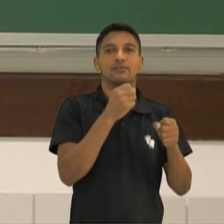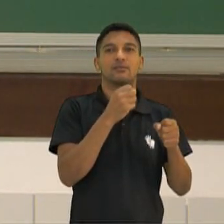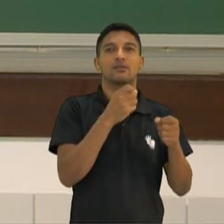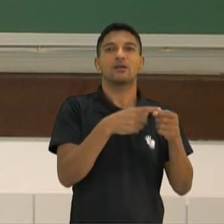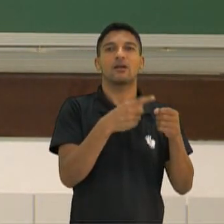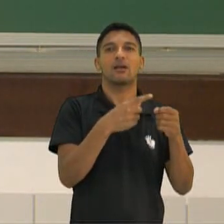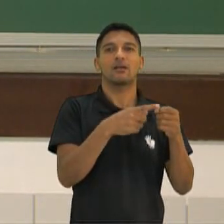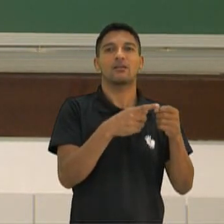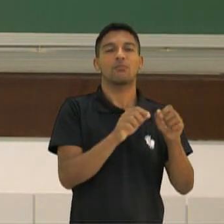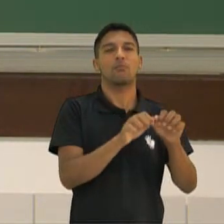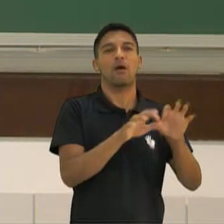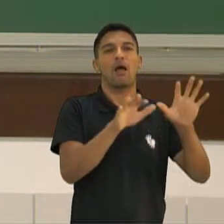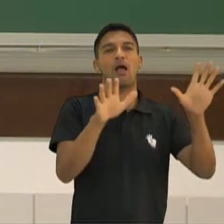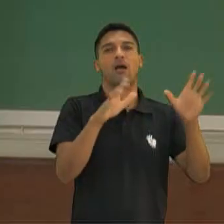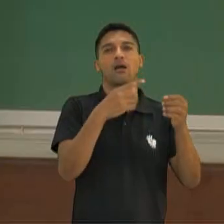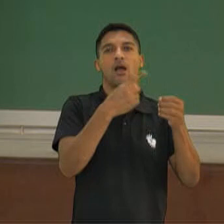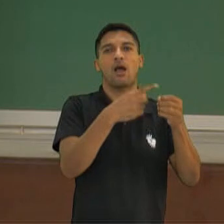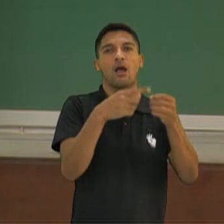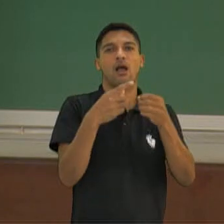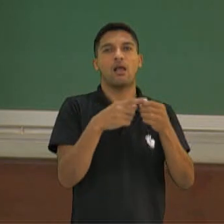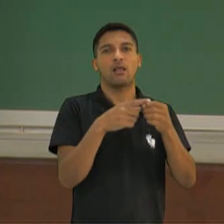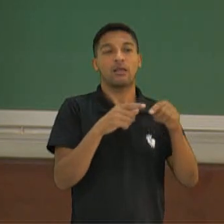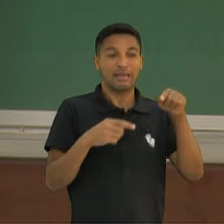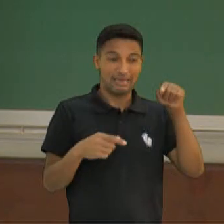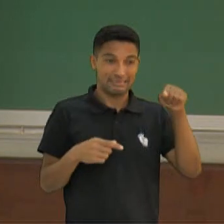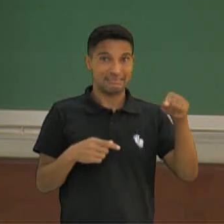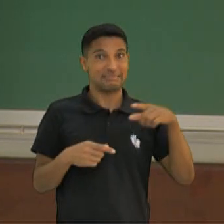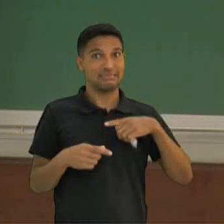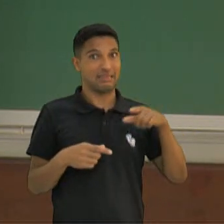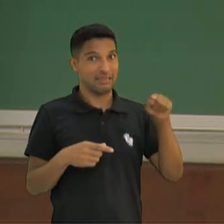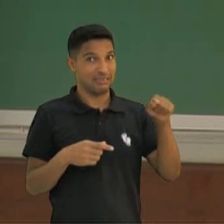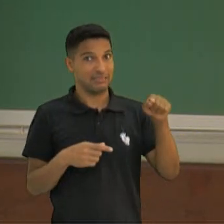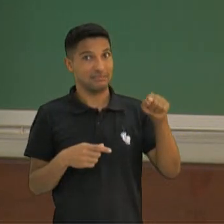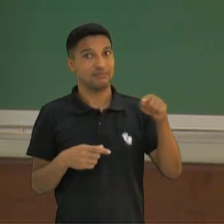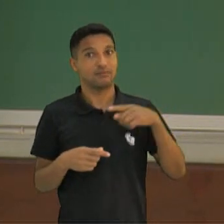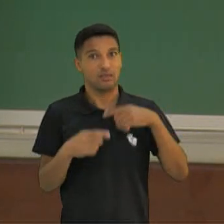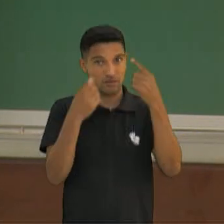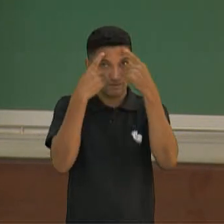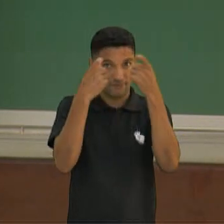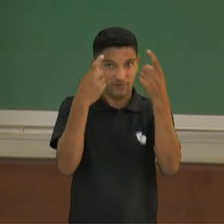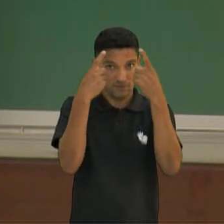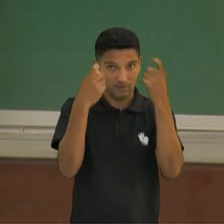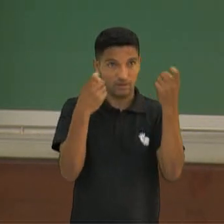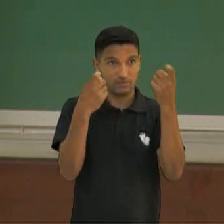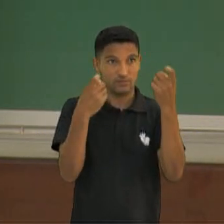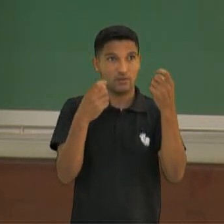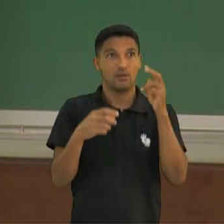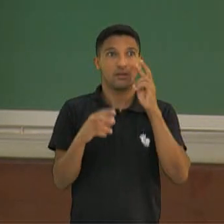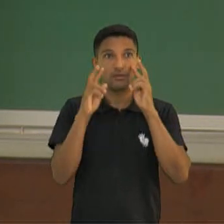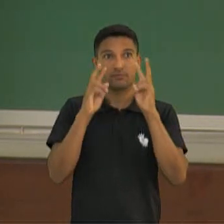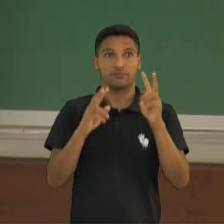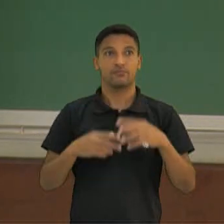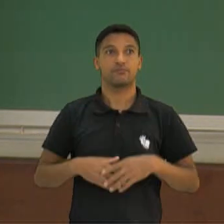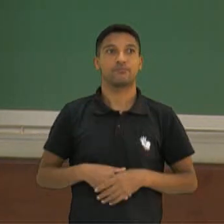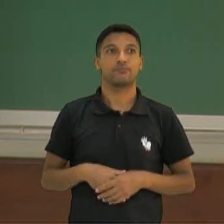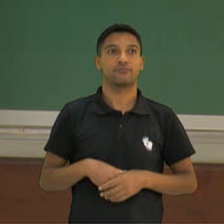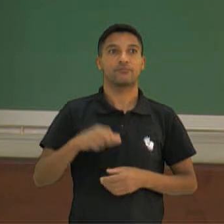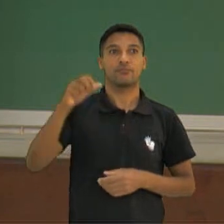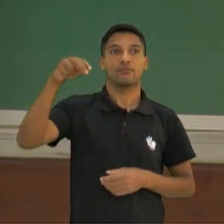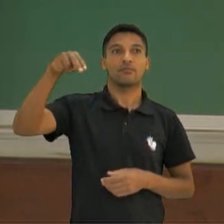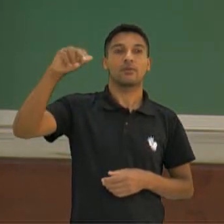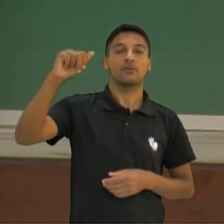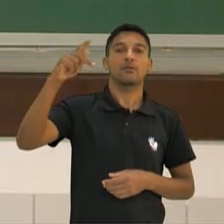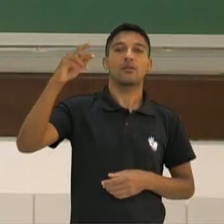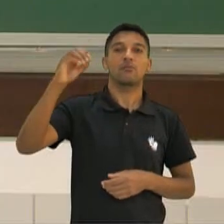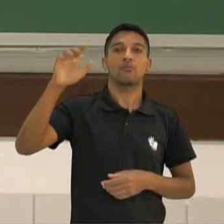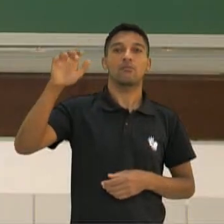aqui que têm certa insegurança na Europa, né, que é um problema grave lá da violência que a gente vai ver. Agora, vamos começar por Nápoles. Vamos